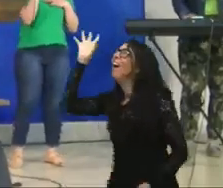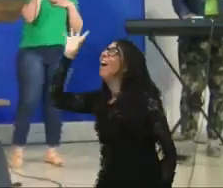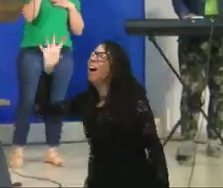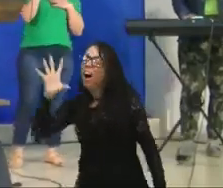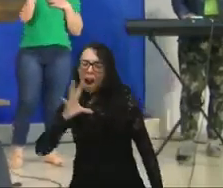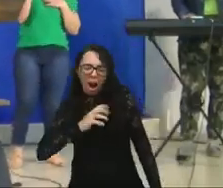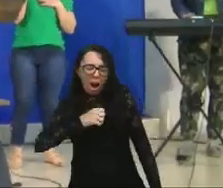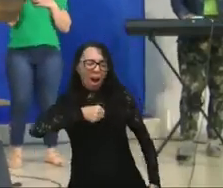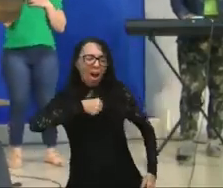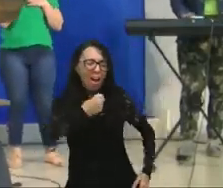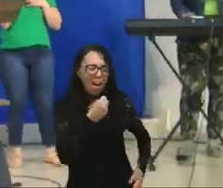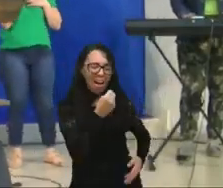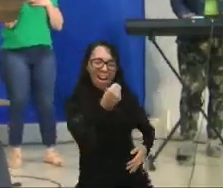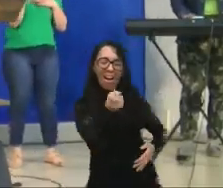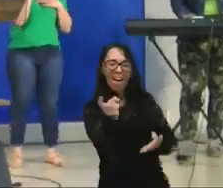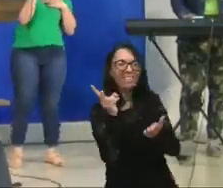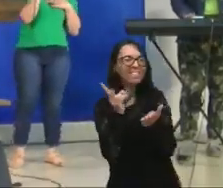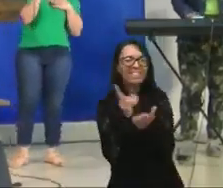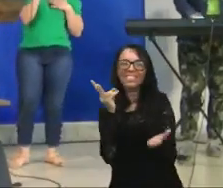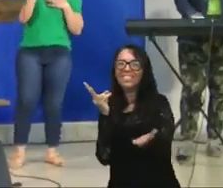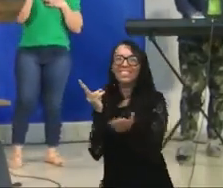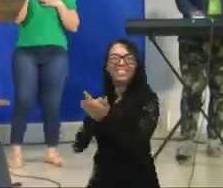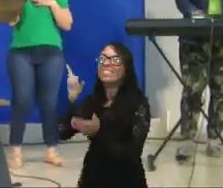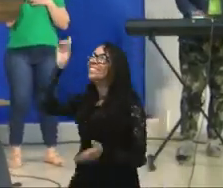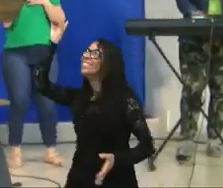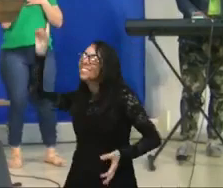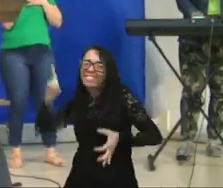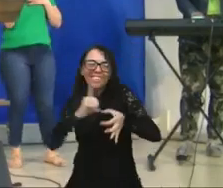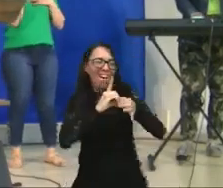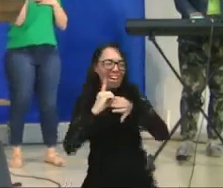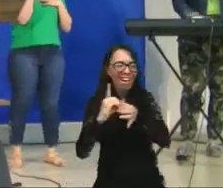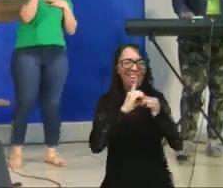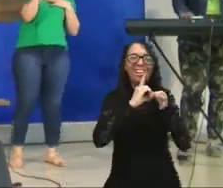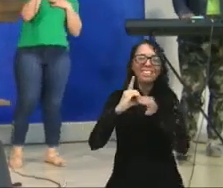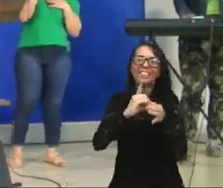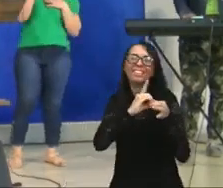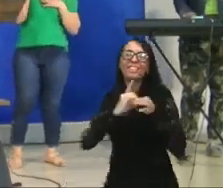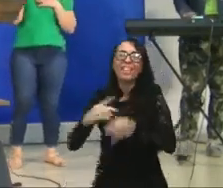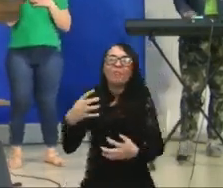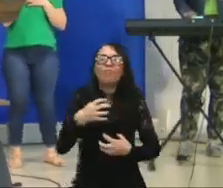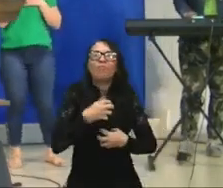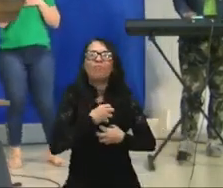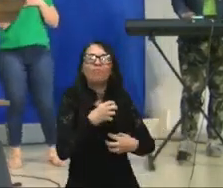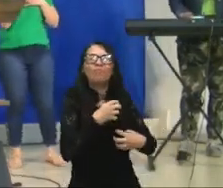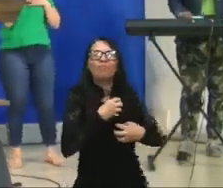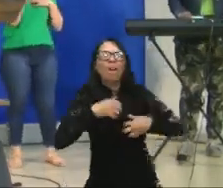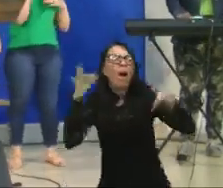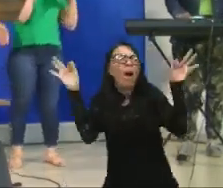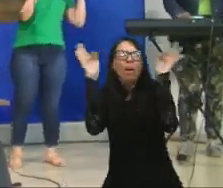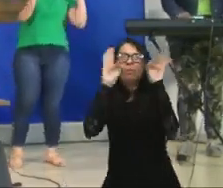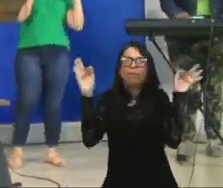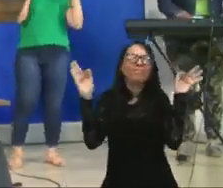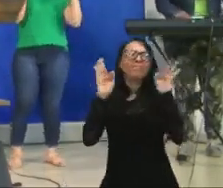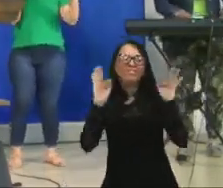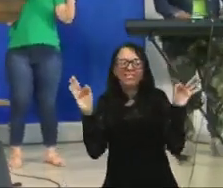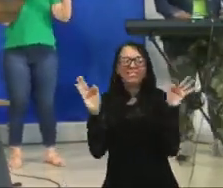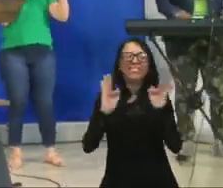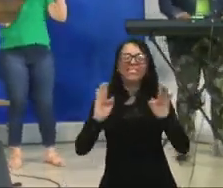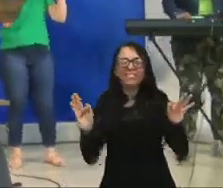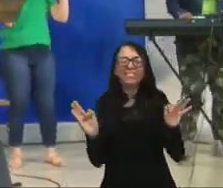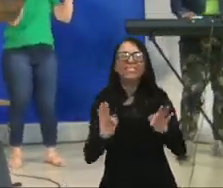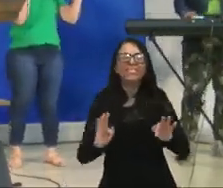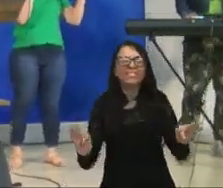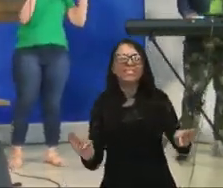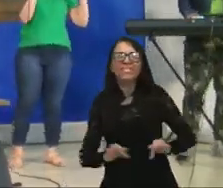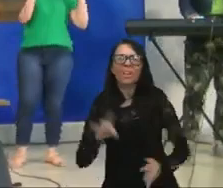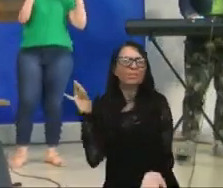Salvação tem me alegrado, hoje há gozo em meu coração, com meu canto